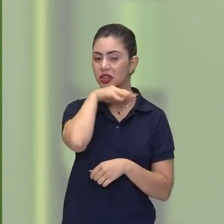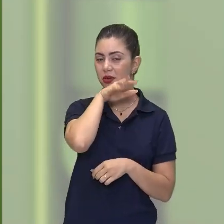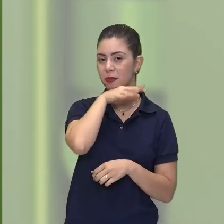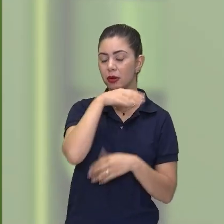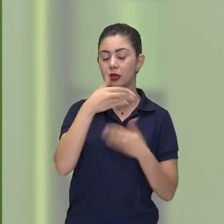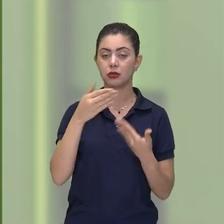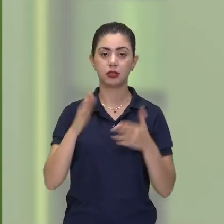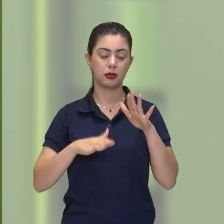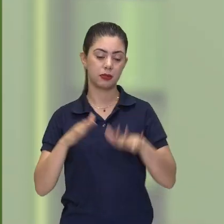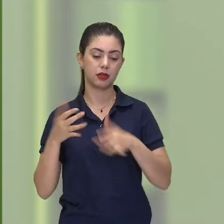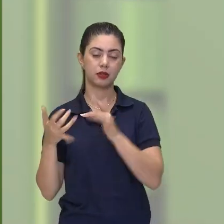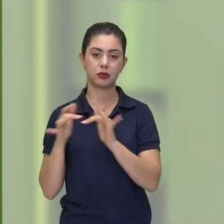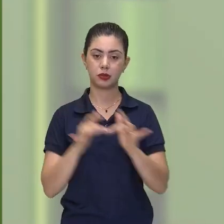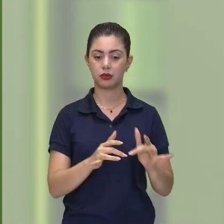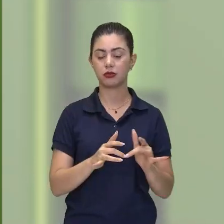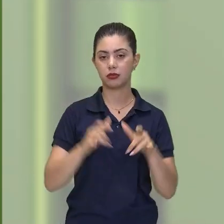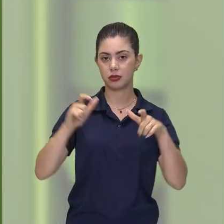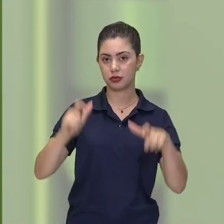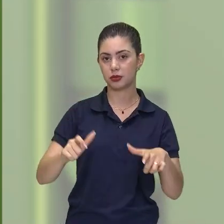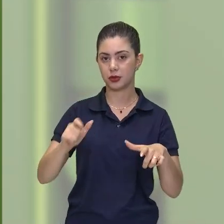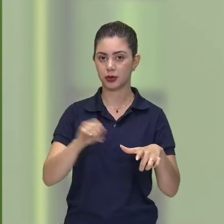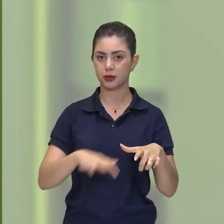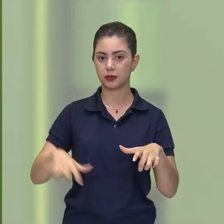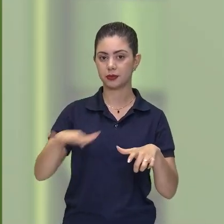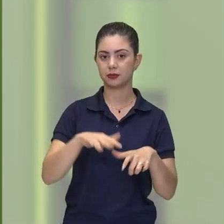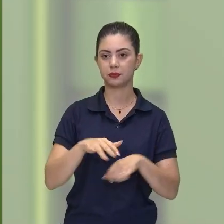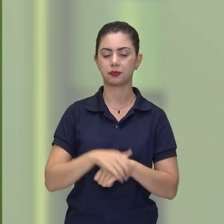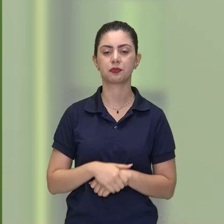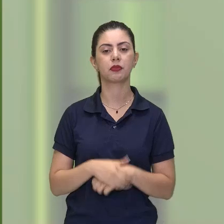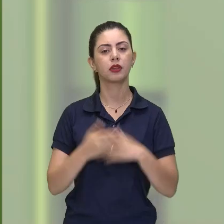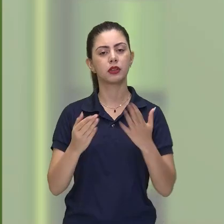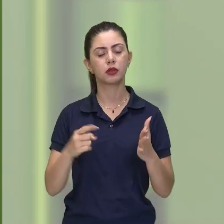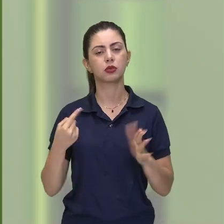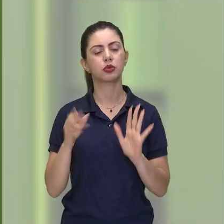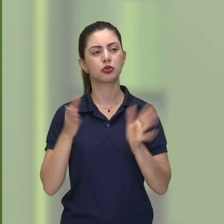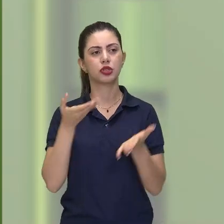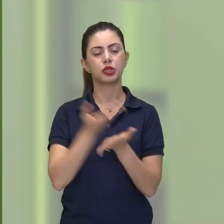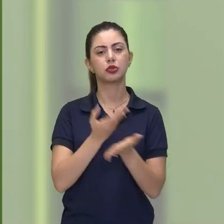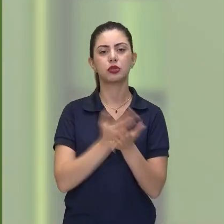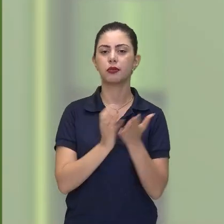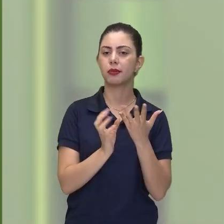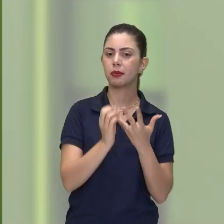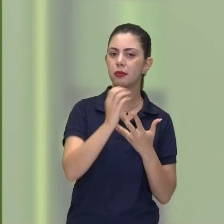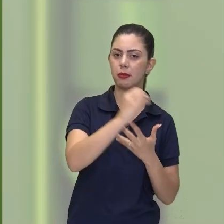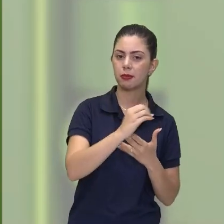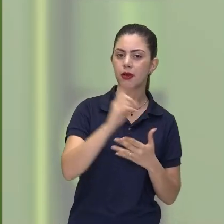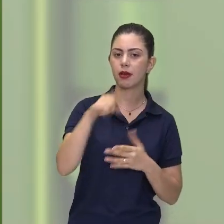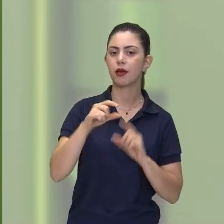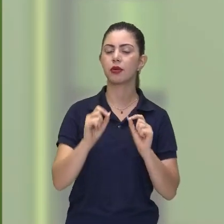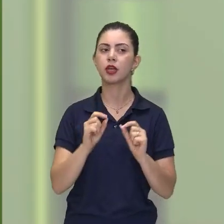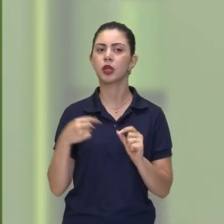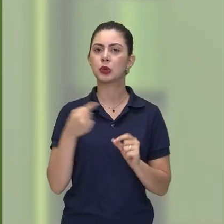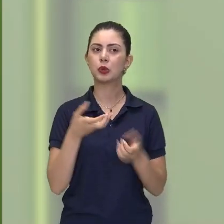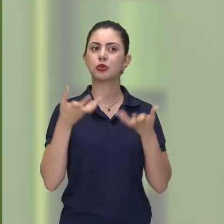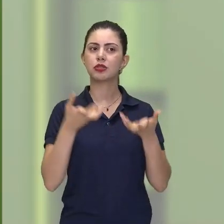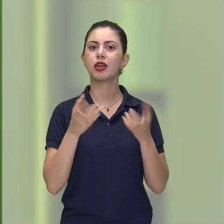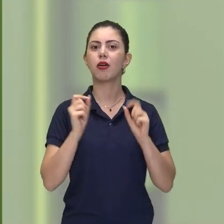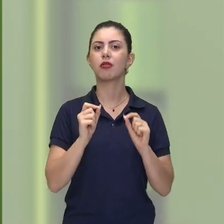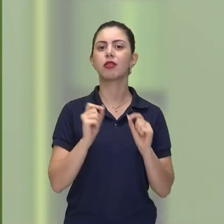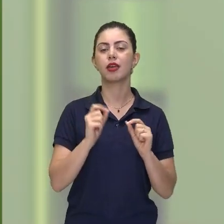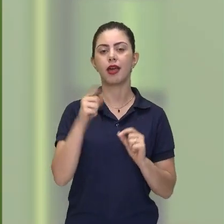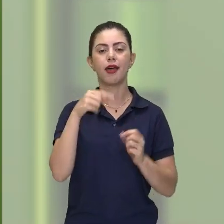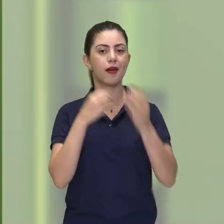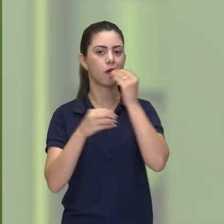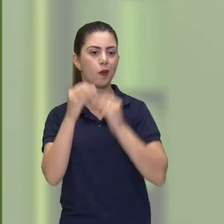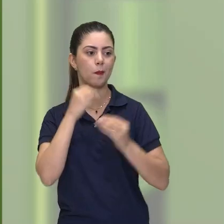esteja inserida. E aí, quando nós falamos de cadeia, de teia alimentar, estamos falando o quê? Da busca de energia, né? Busca de